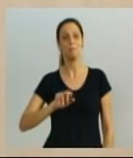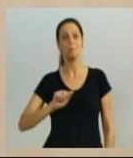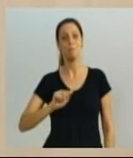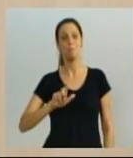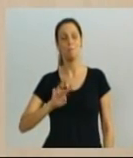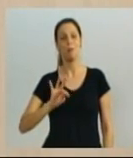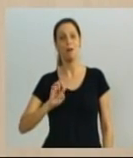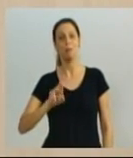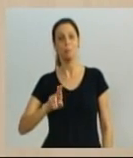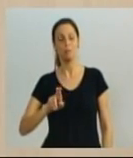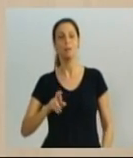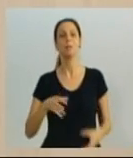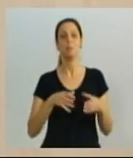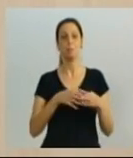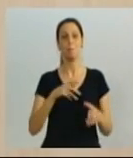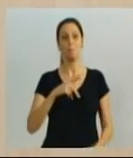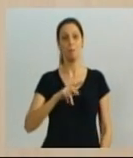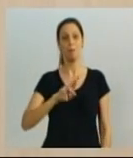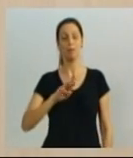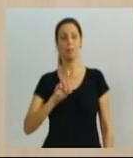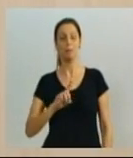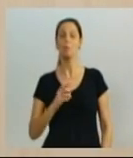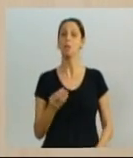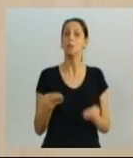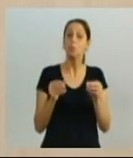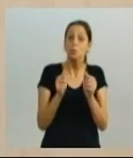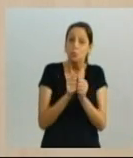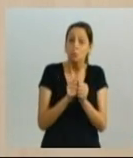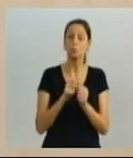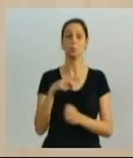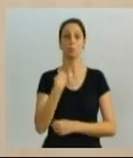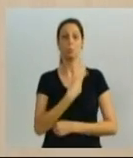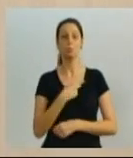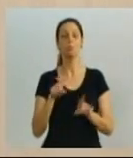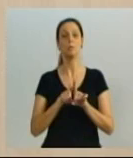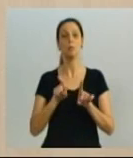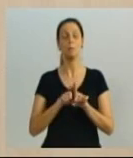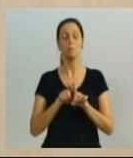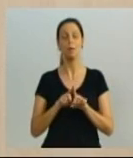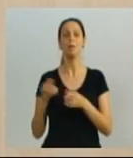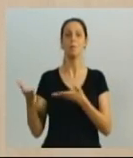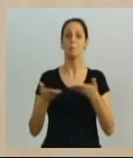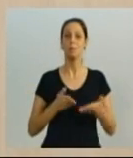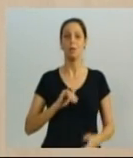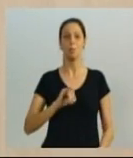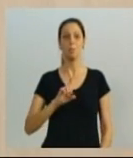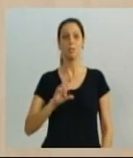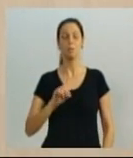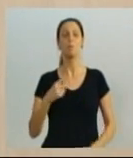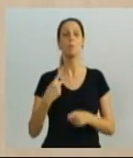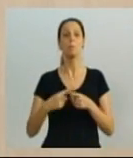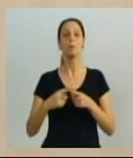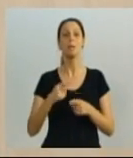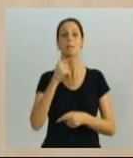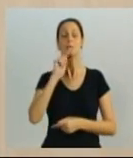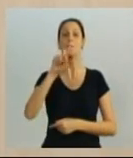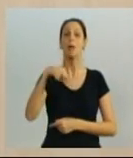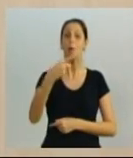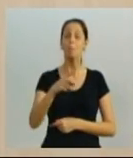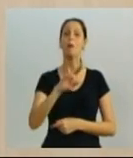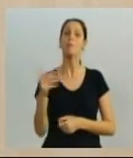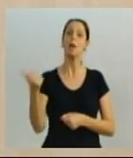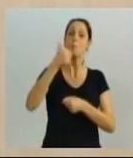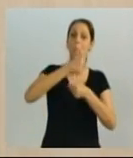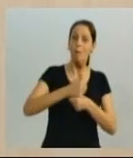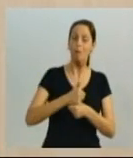Walter, do PRB, para estar aqui conosco. Queria convidar o Ito. O Ito, semana que vem, assume vereador conosco, Ito. Por favor, senta